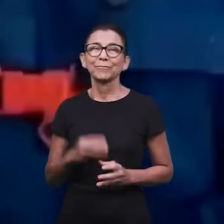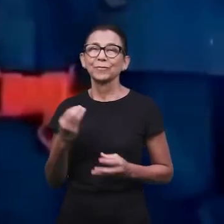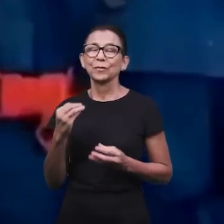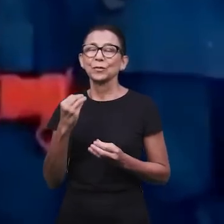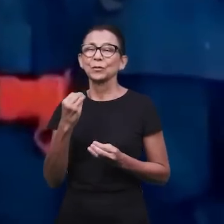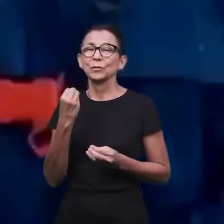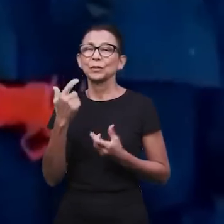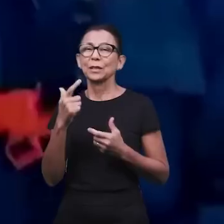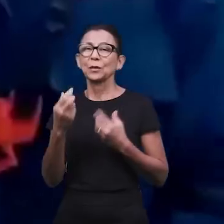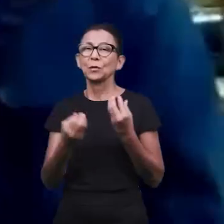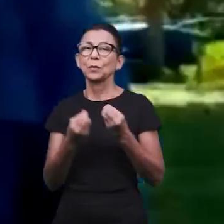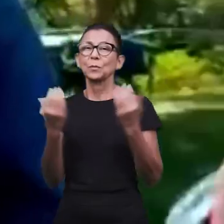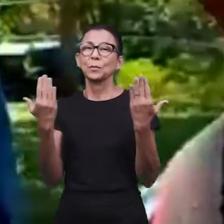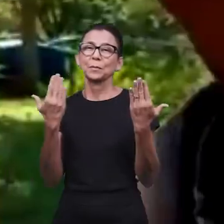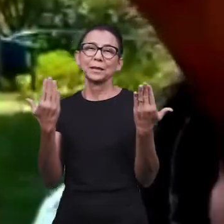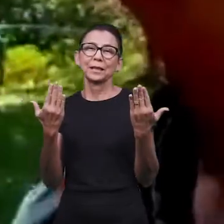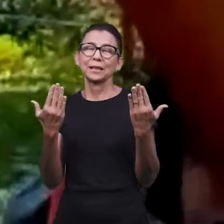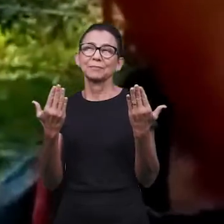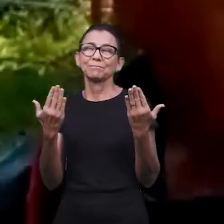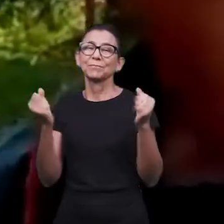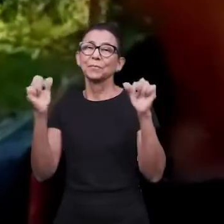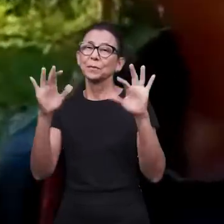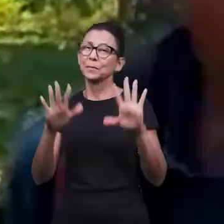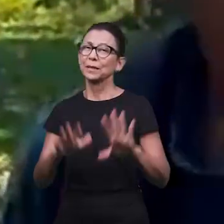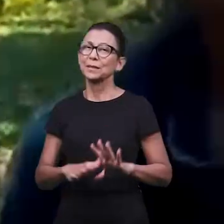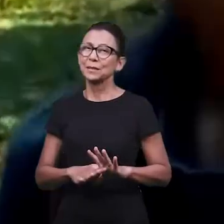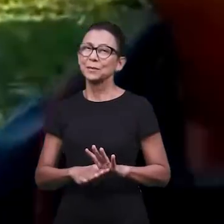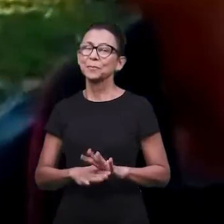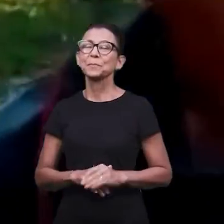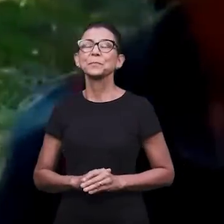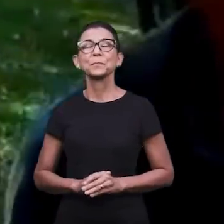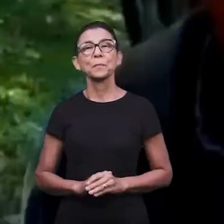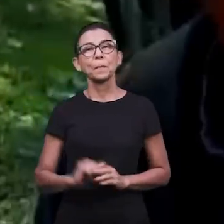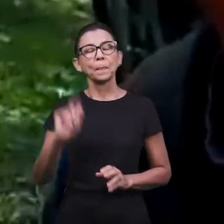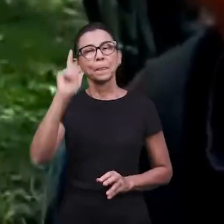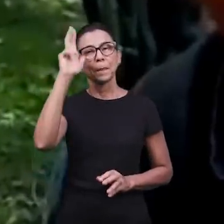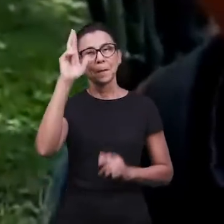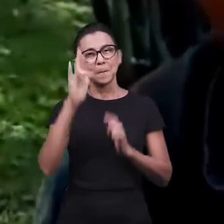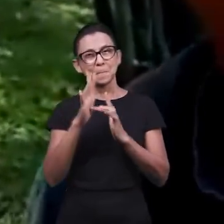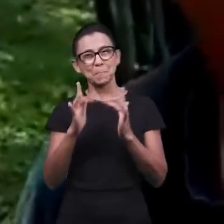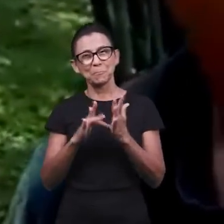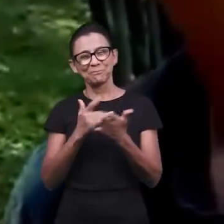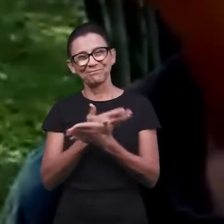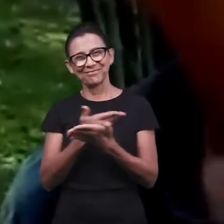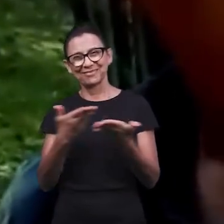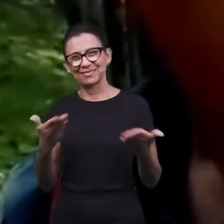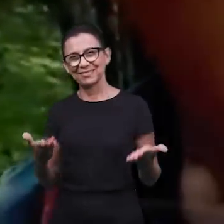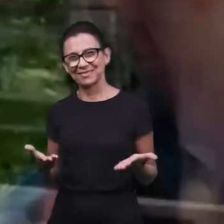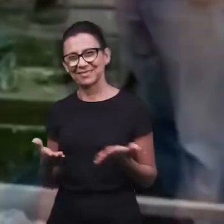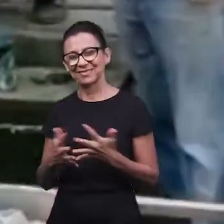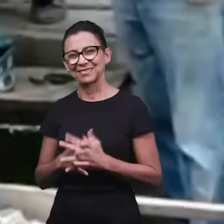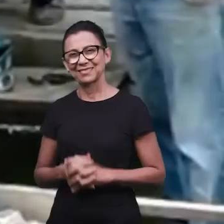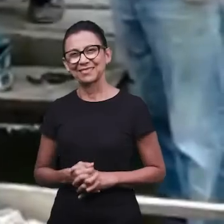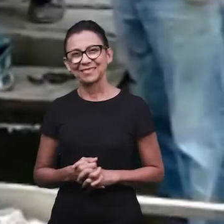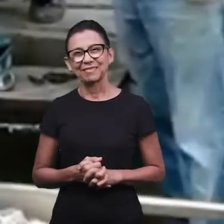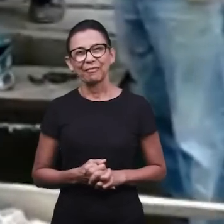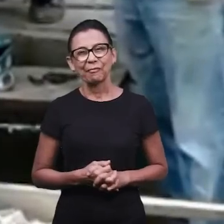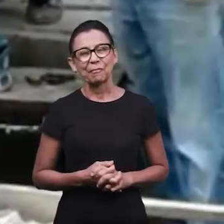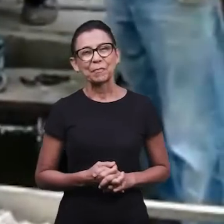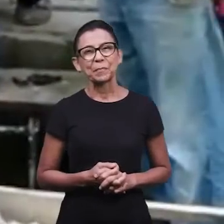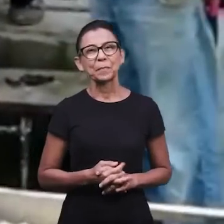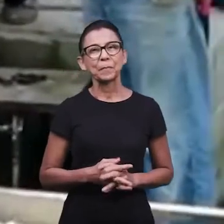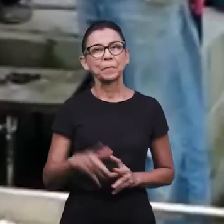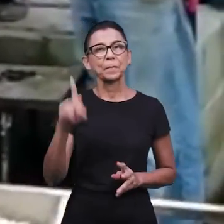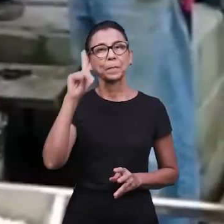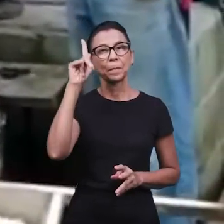do Senhor e o servir. Amém? Amém, queridos. Glória a Deus. A paz do Senhor a todos. A paz do Senhor Jesus. Amém. A paz do Senhor. Irmãos, a paz do